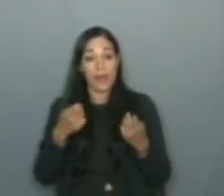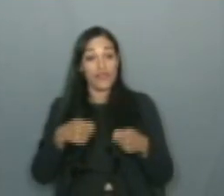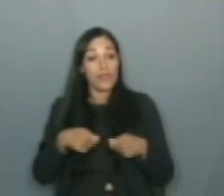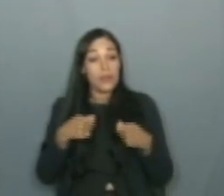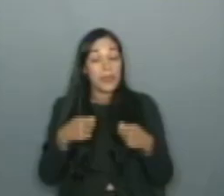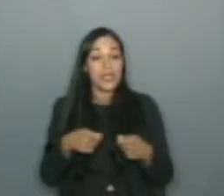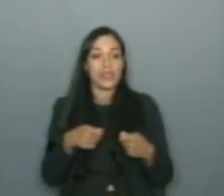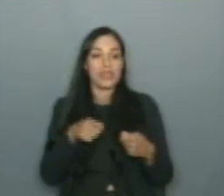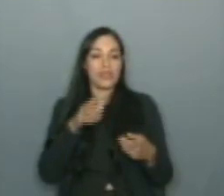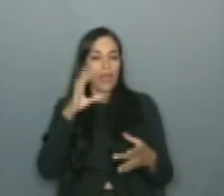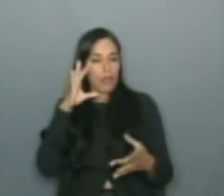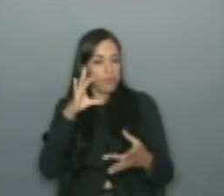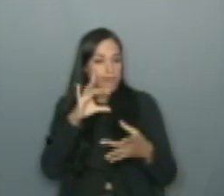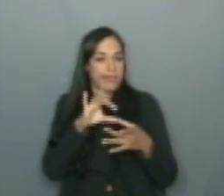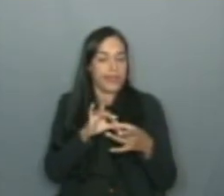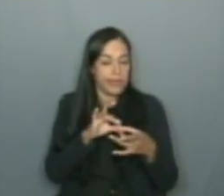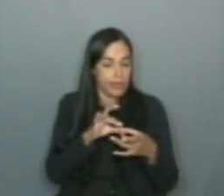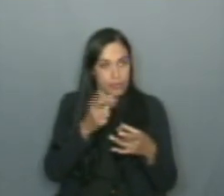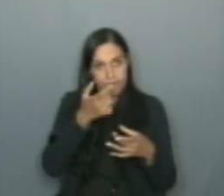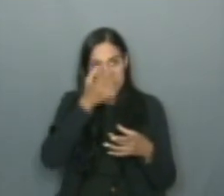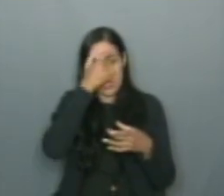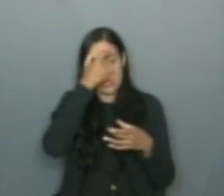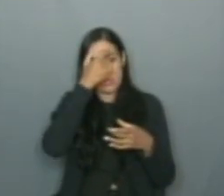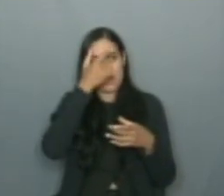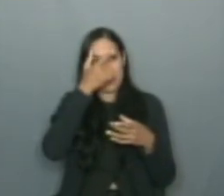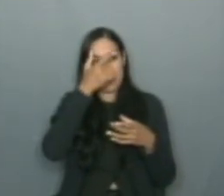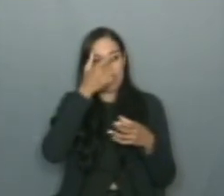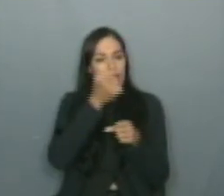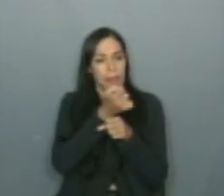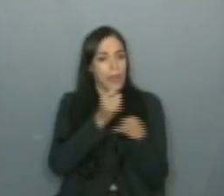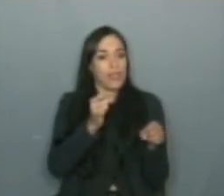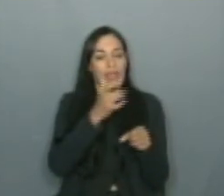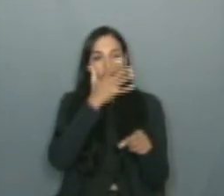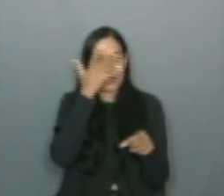consciência, a liberdade que já foi perdida dessas pessoas.